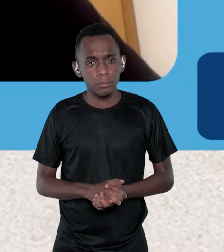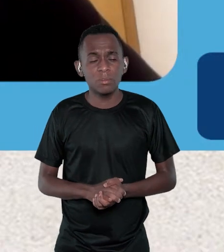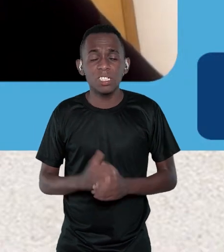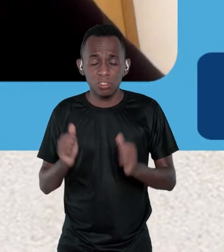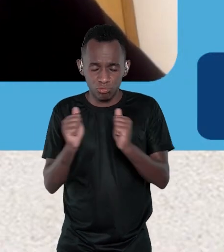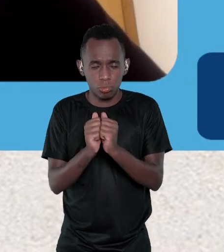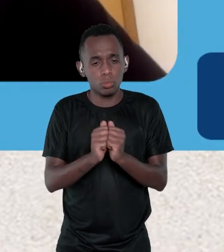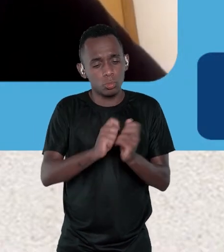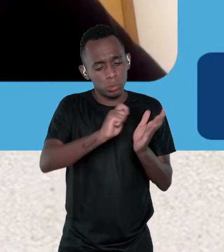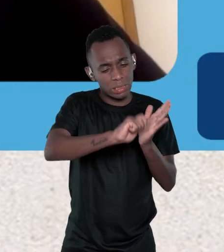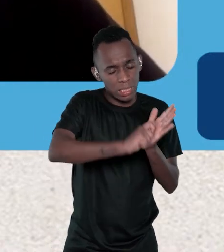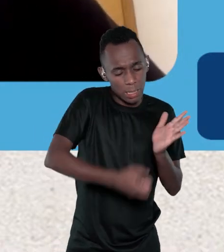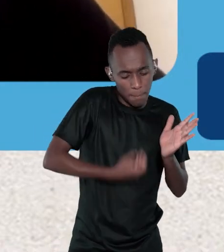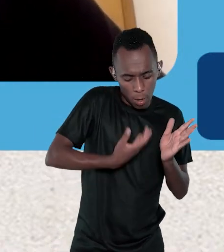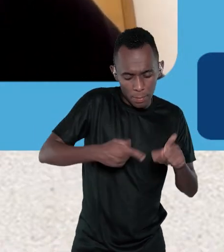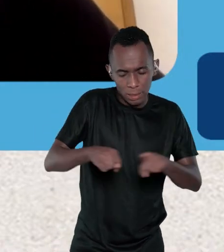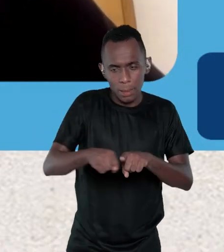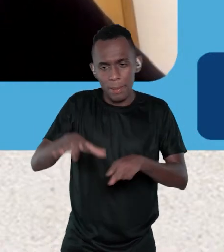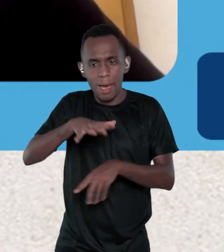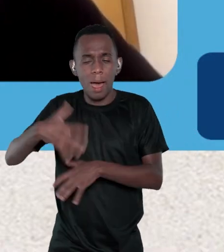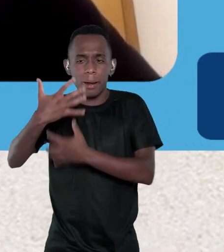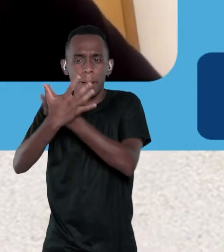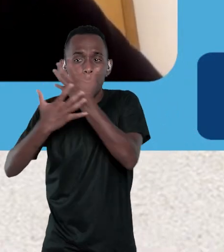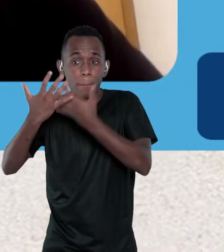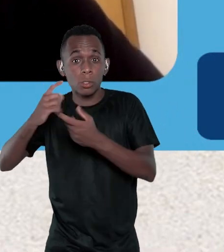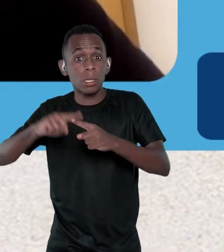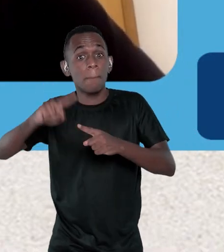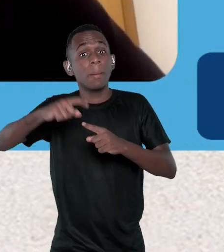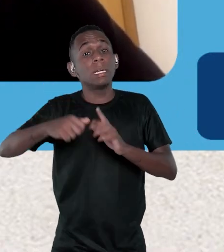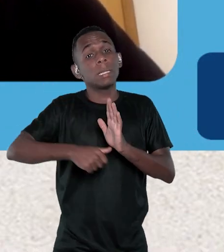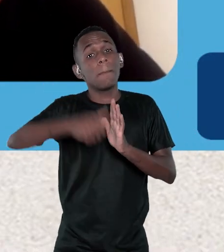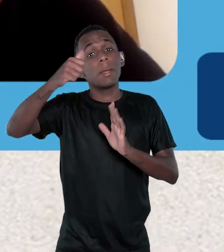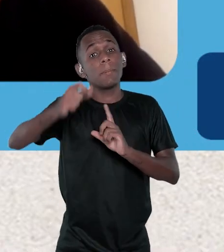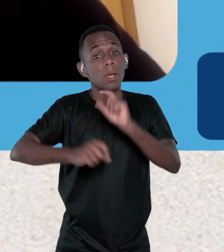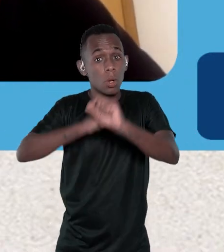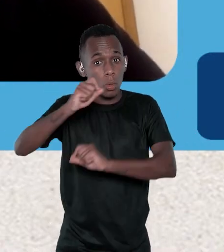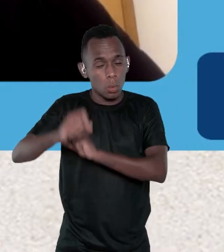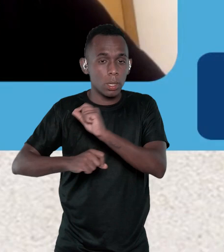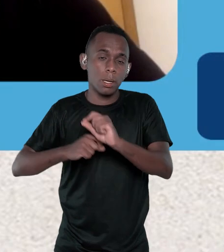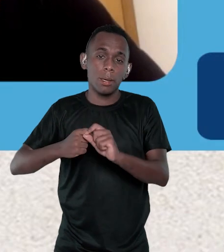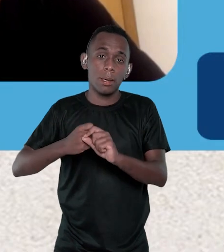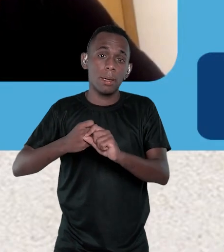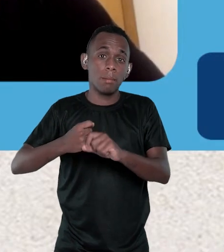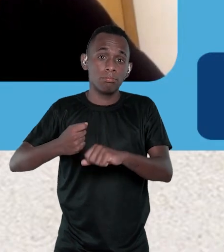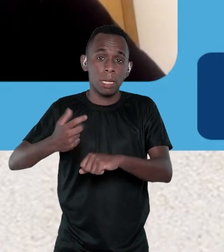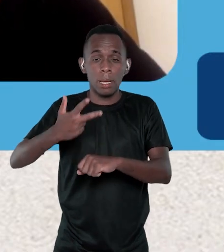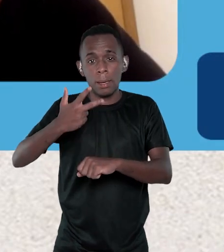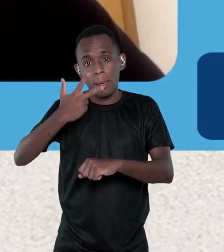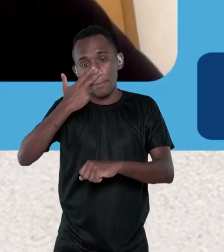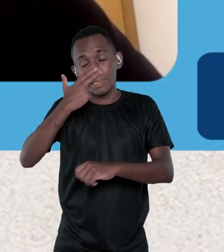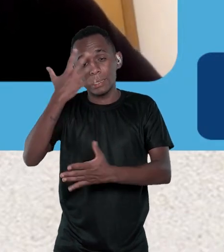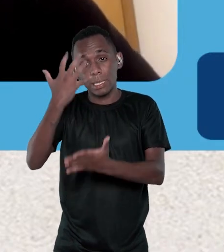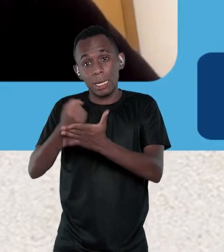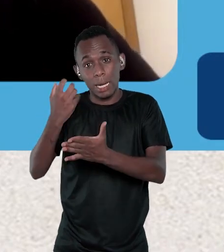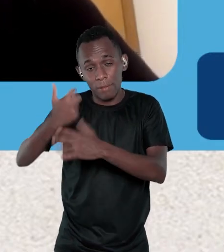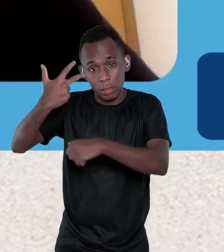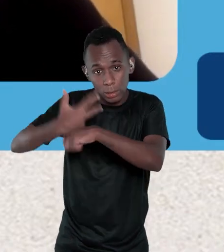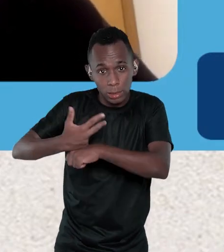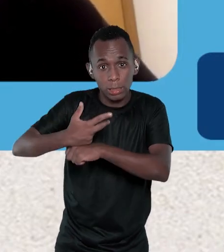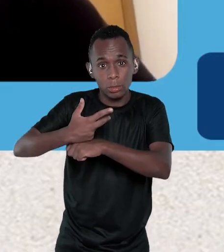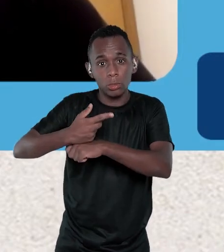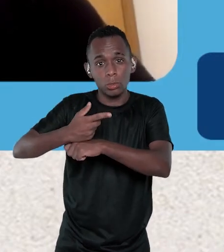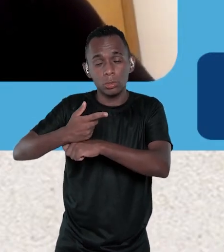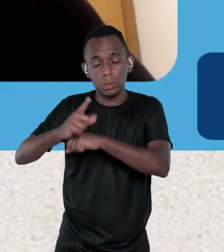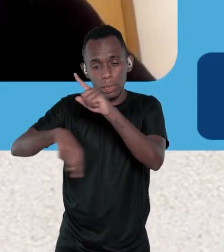compositor? Não, é meio junto. Só que eu fui gravado primeiro do que fui editado.